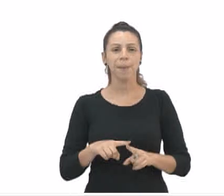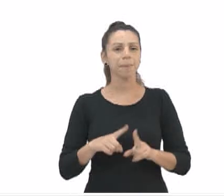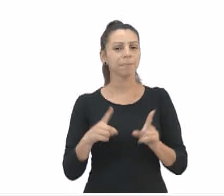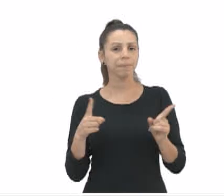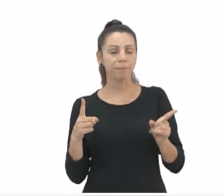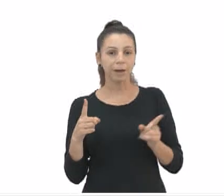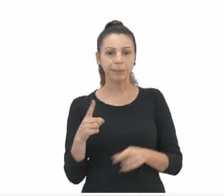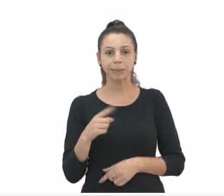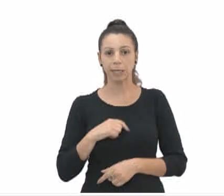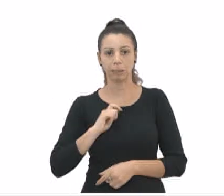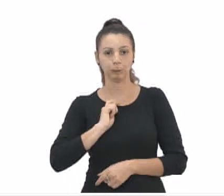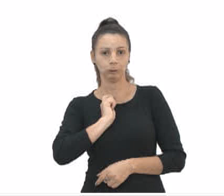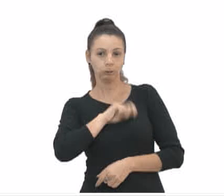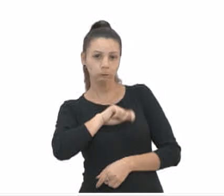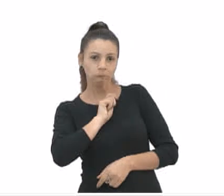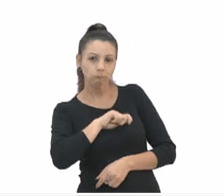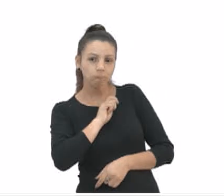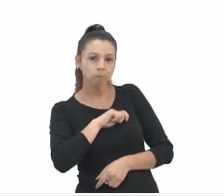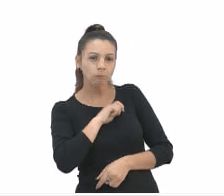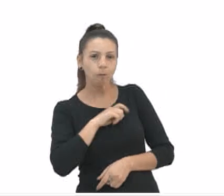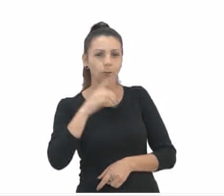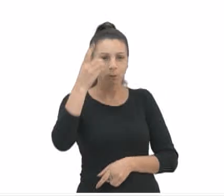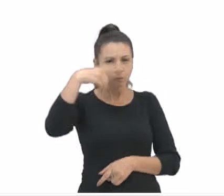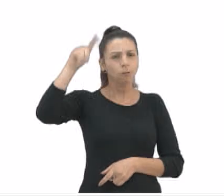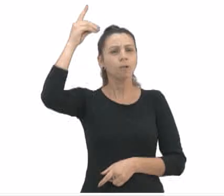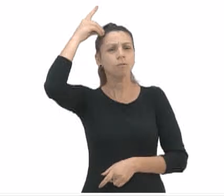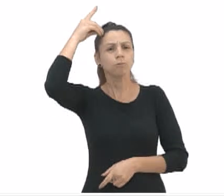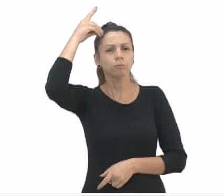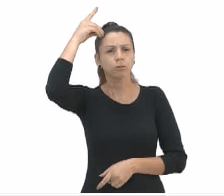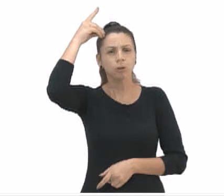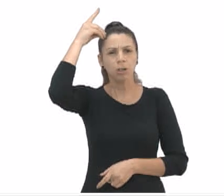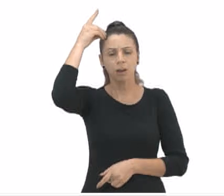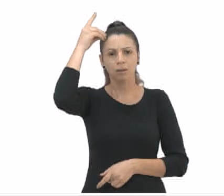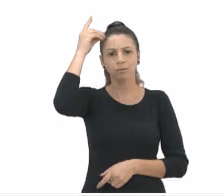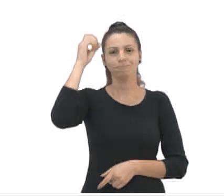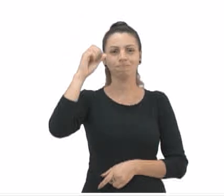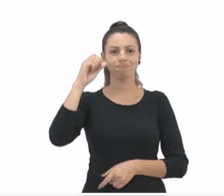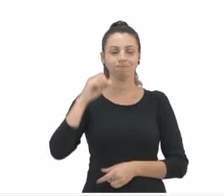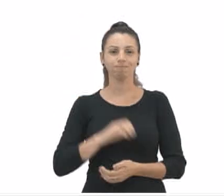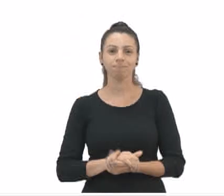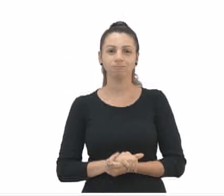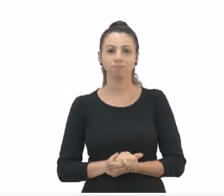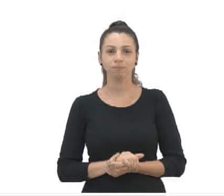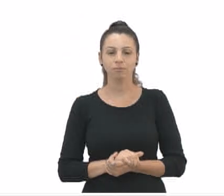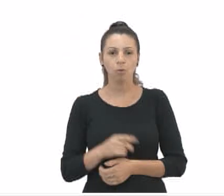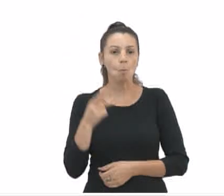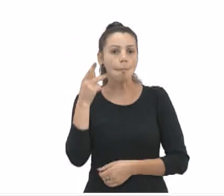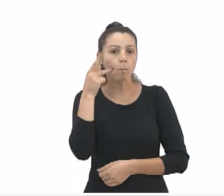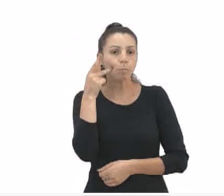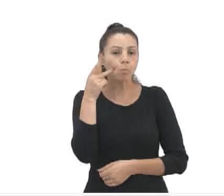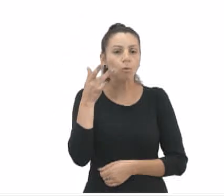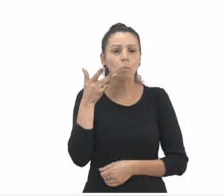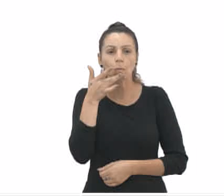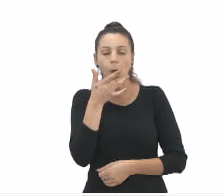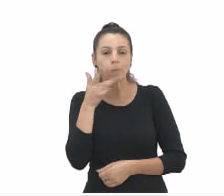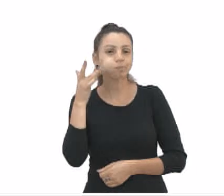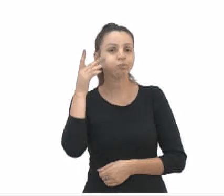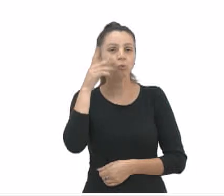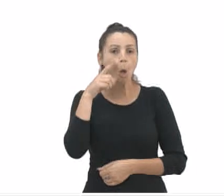para a crueldade! Ela toda era pura vingança, chupando balas com